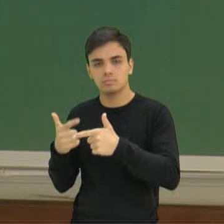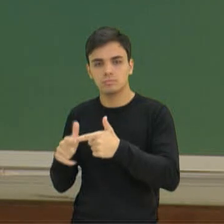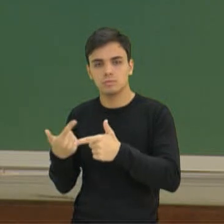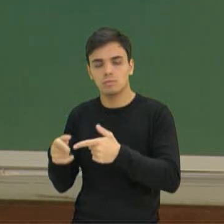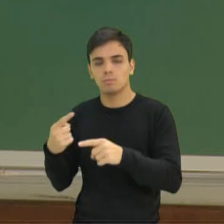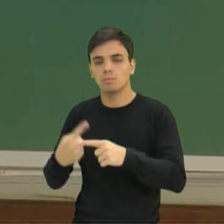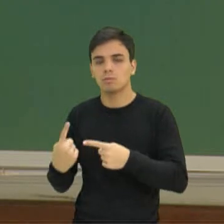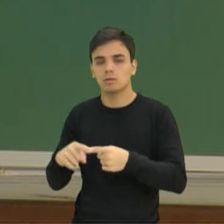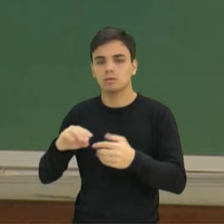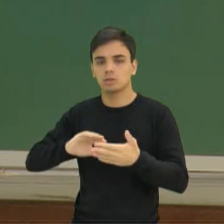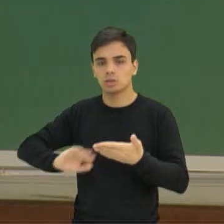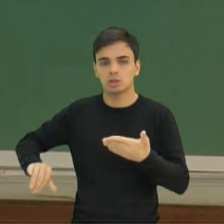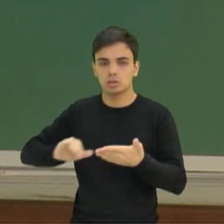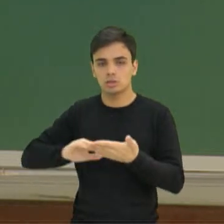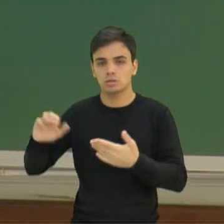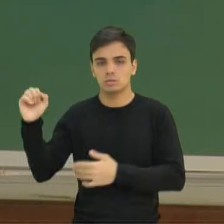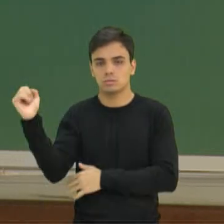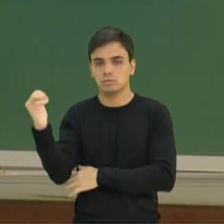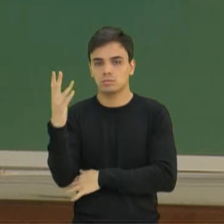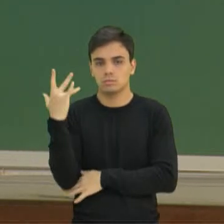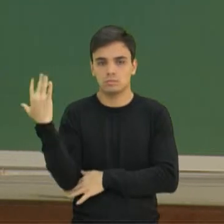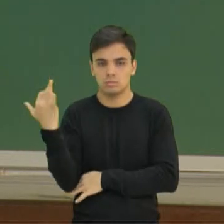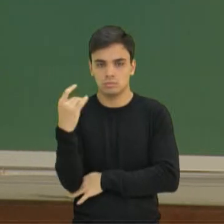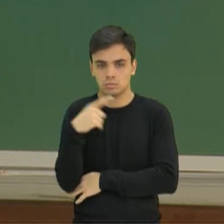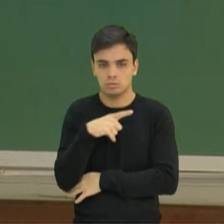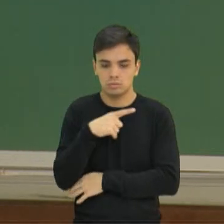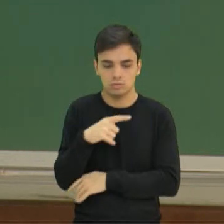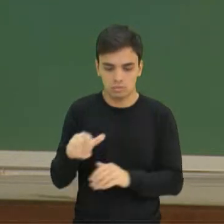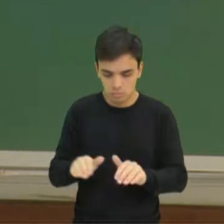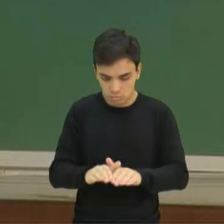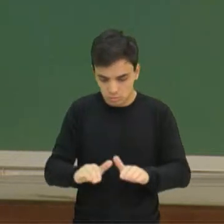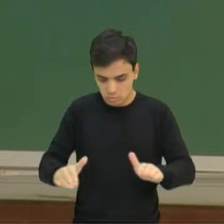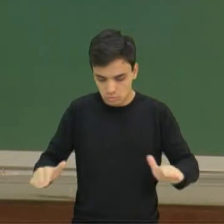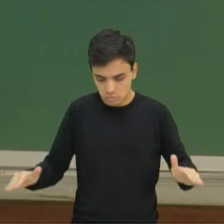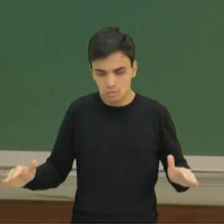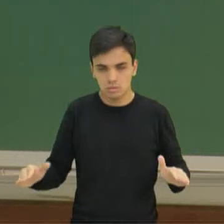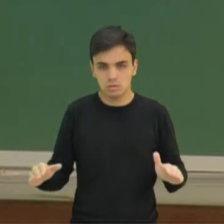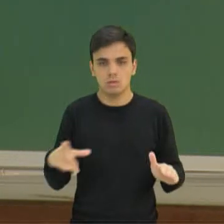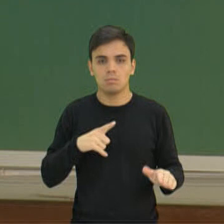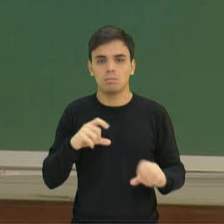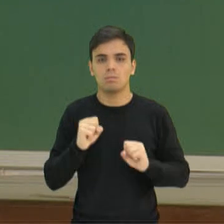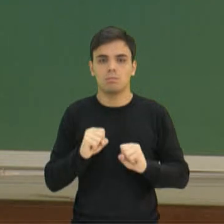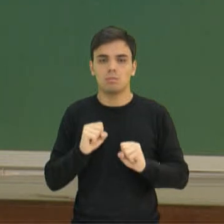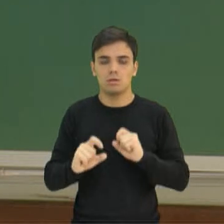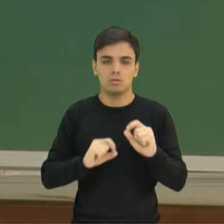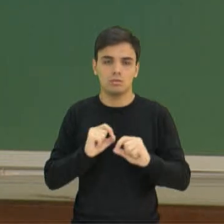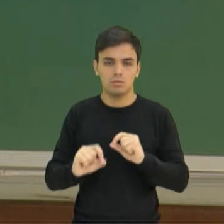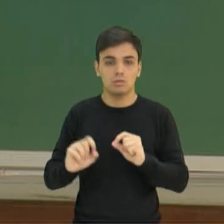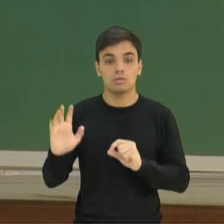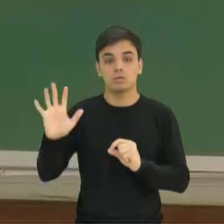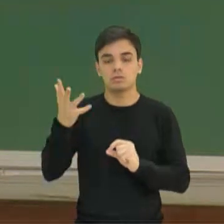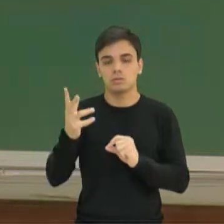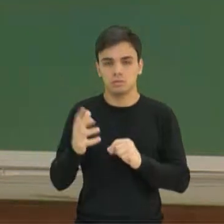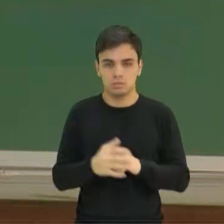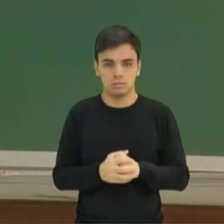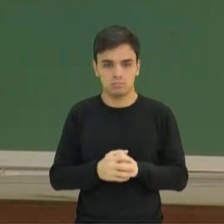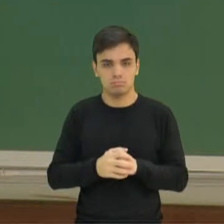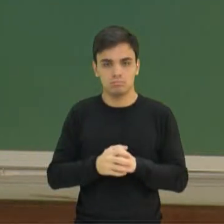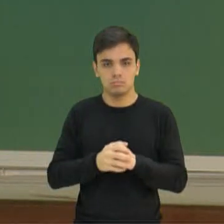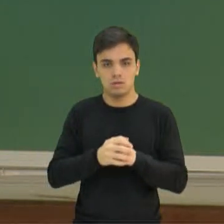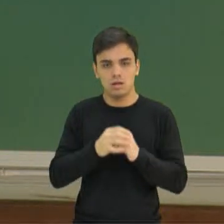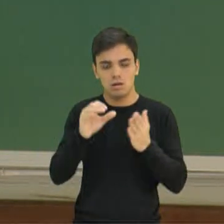retirei a vegetação, eu vou ter áreas com solo ali exposto, que pode acontecer deslizamentos, porque em algumas áreas